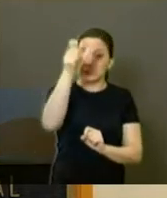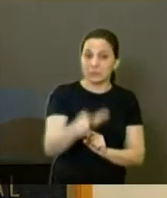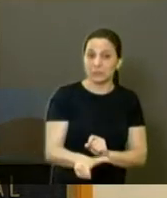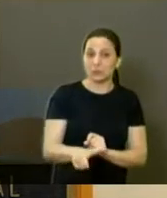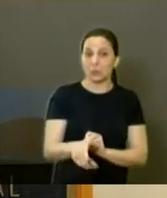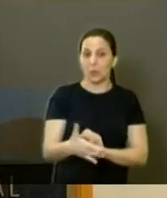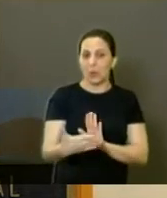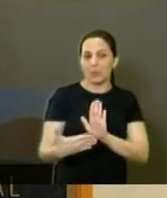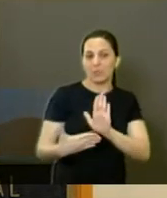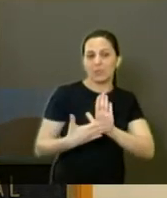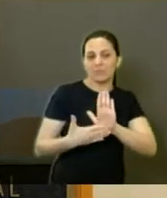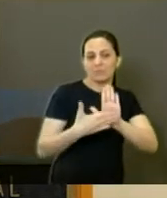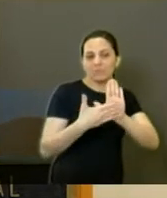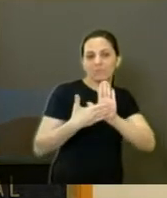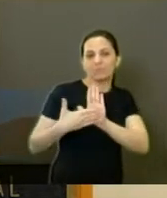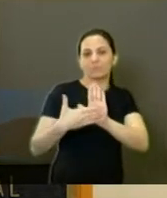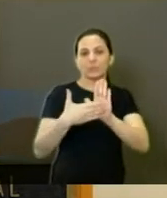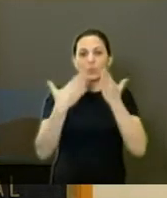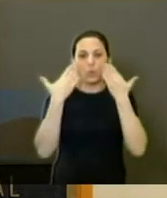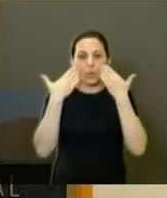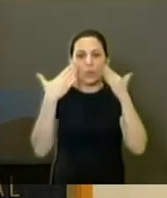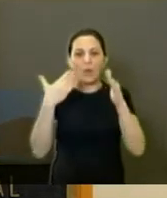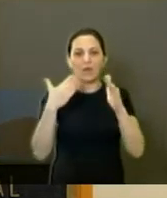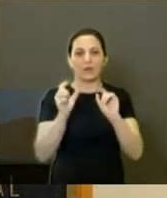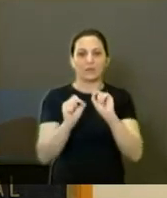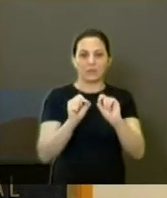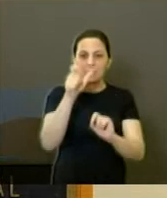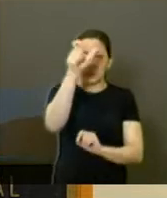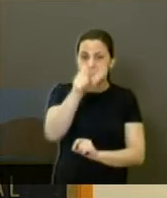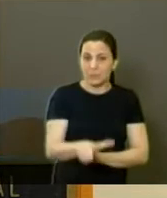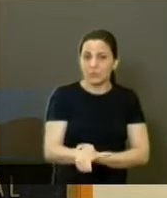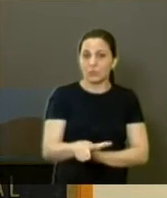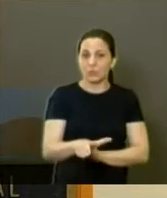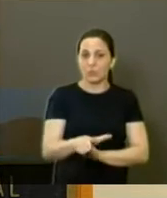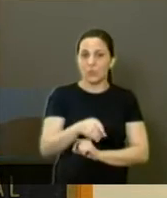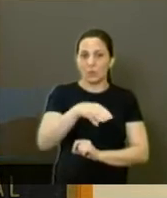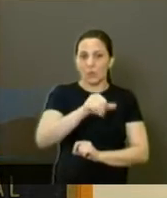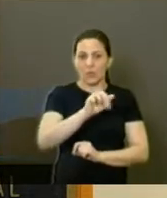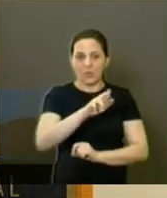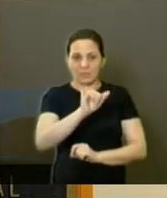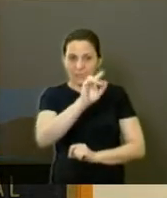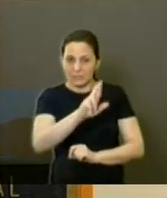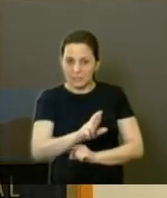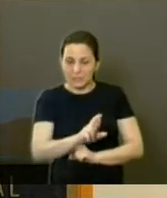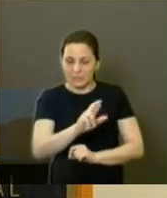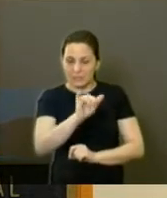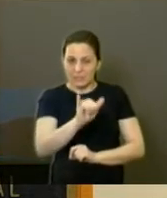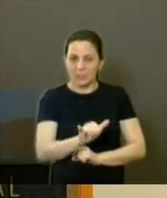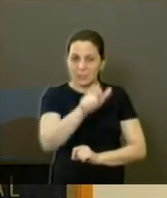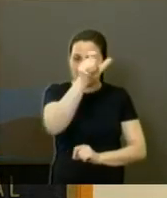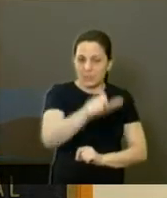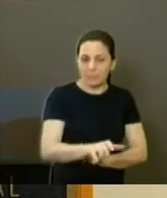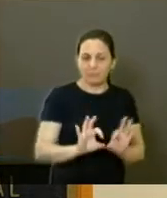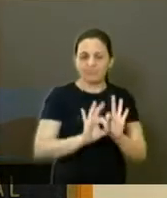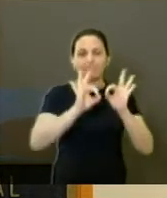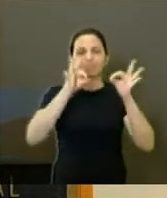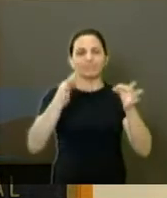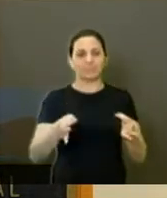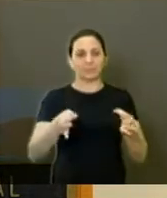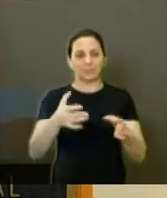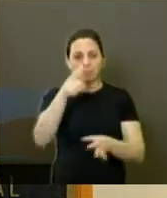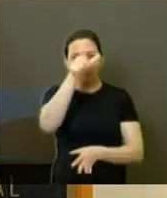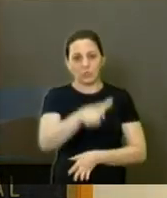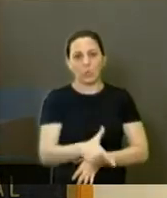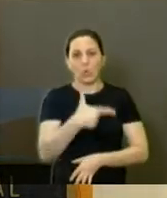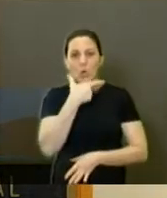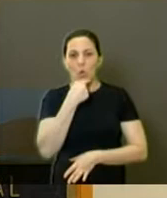de destaque. Porque Moacir de Freitas é simplesmente Moacir de Freitas. É um homem que,